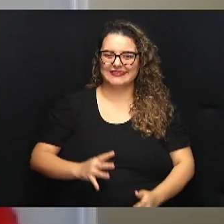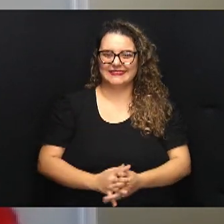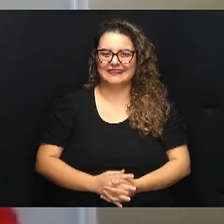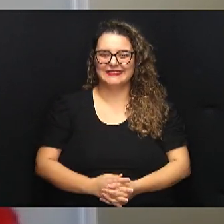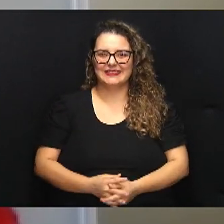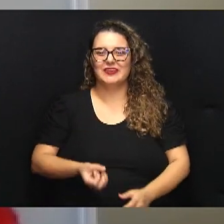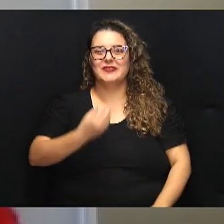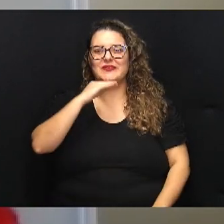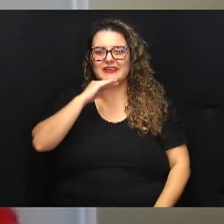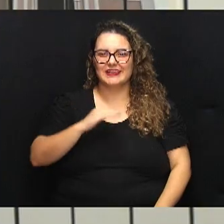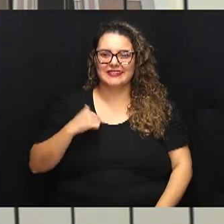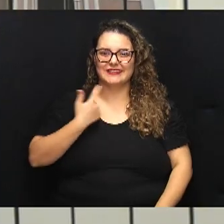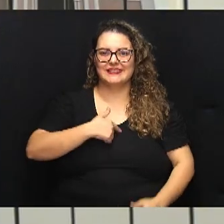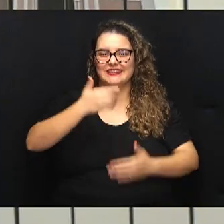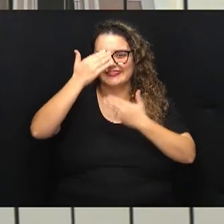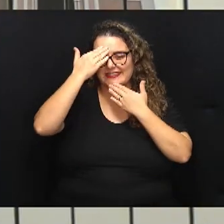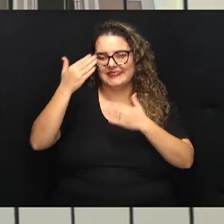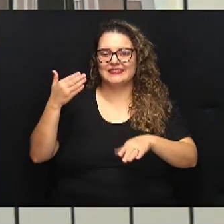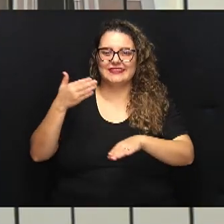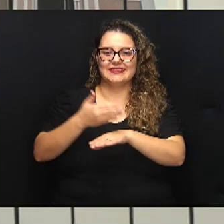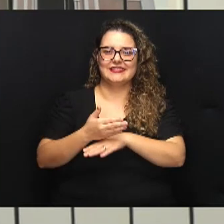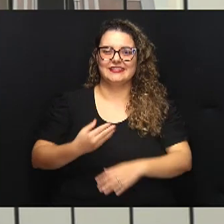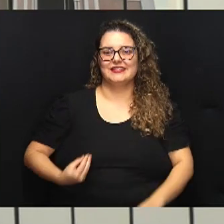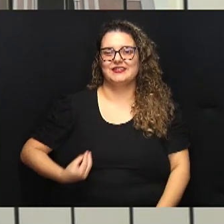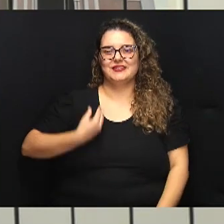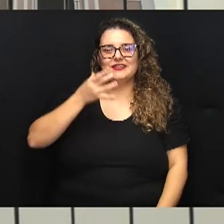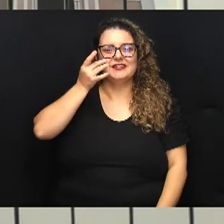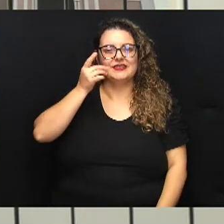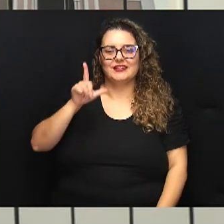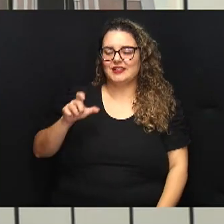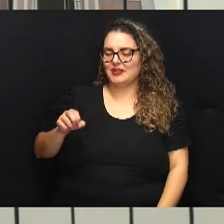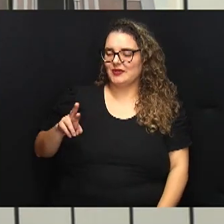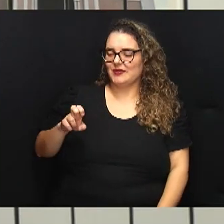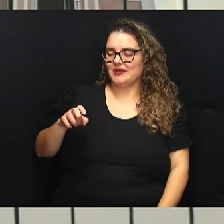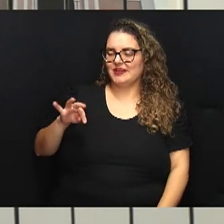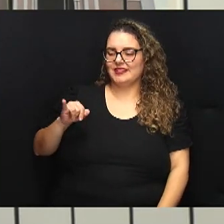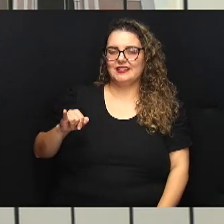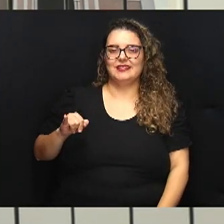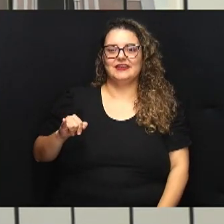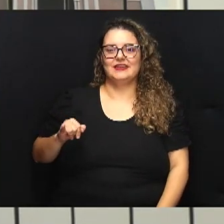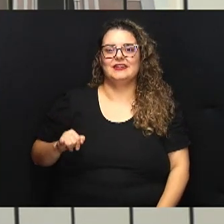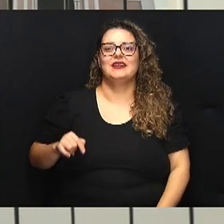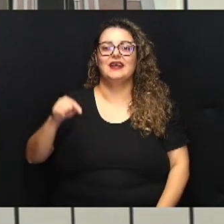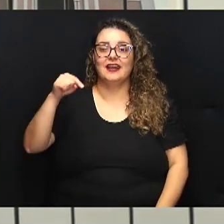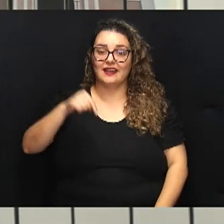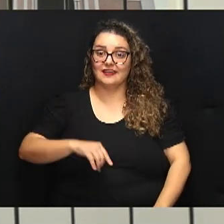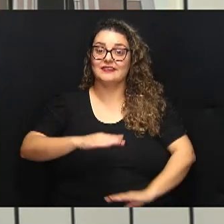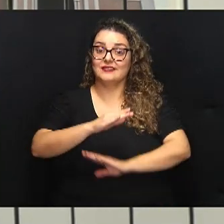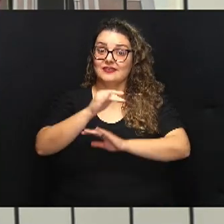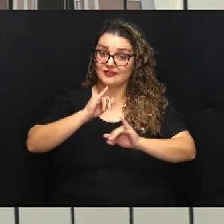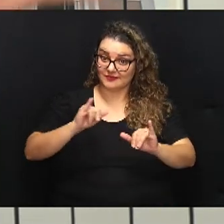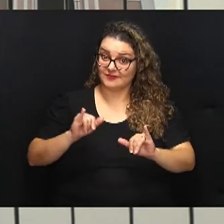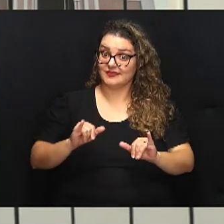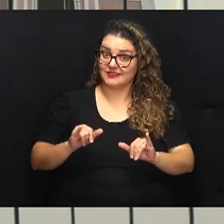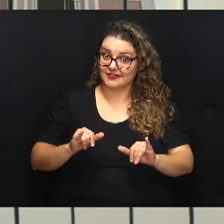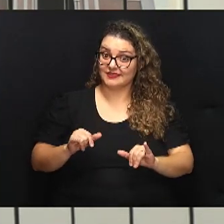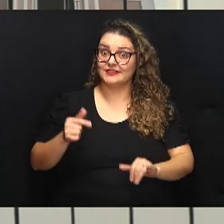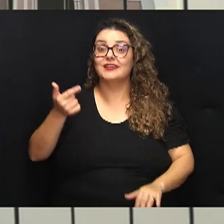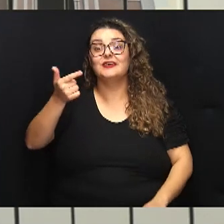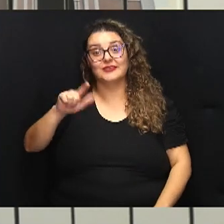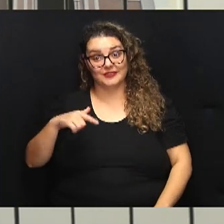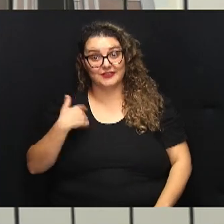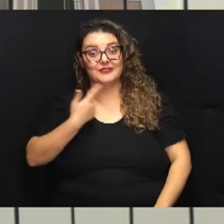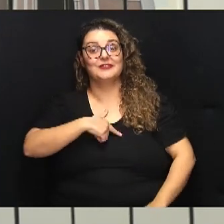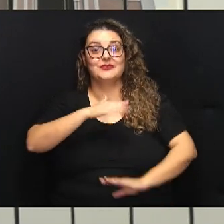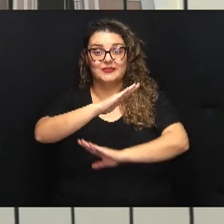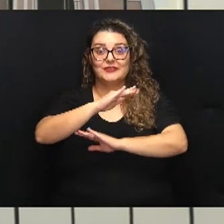Boa tarde, nós que agradecemos a participação ao vivo da Lorete Portofé de Mello aqui no Jornal Câmara Notícia. E a gente segue aqui